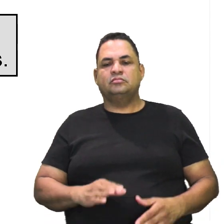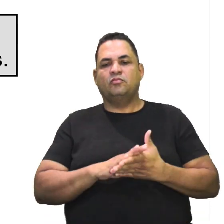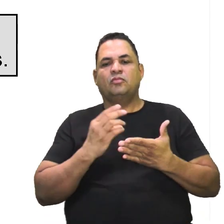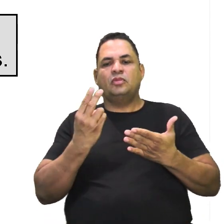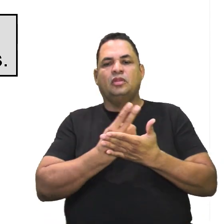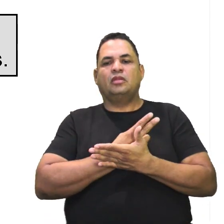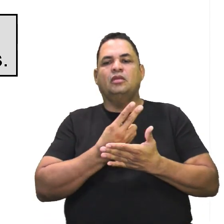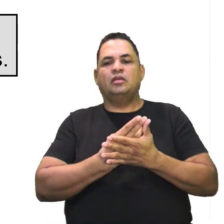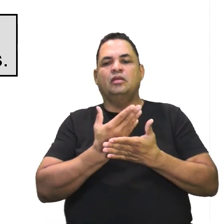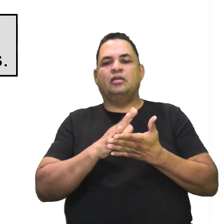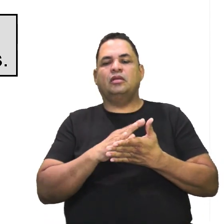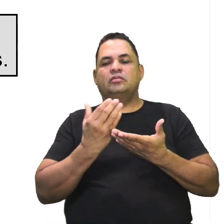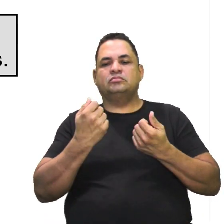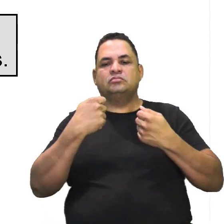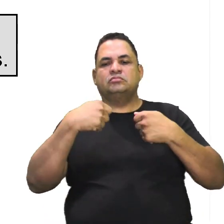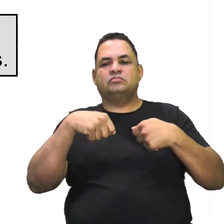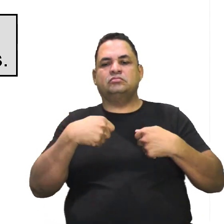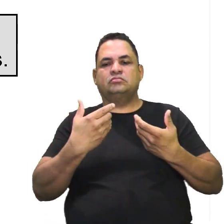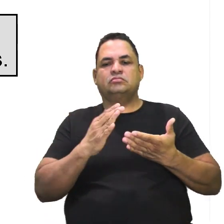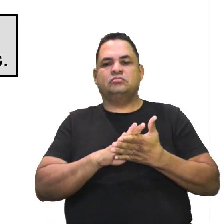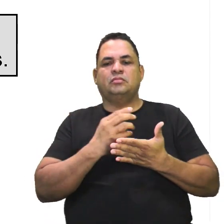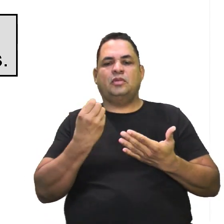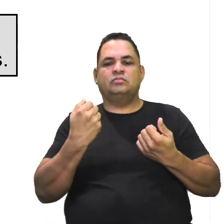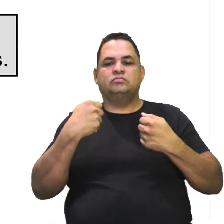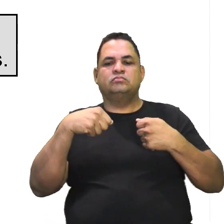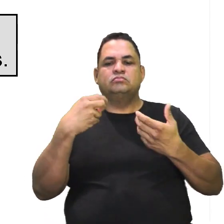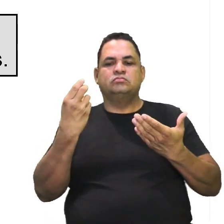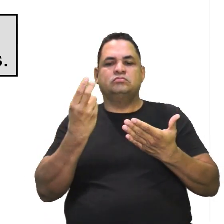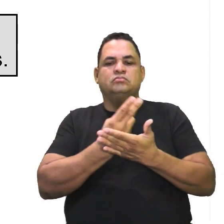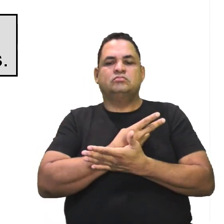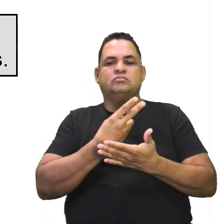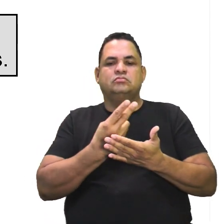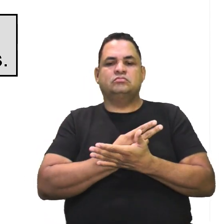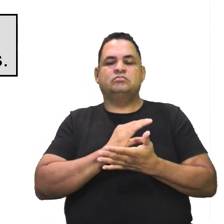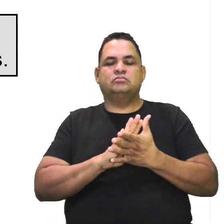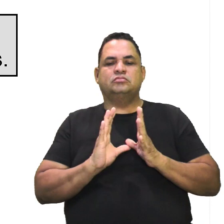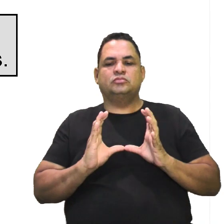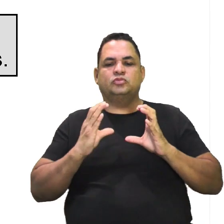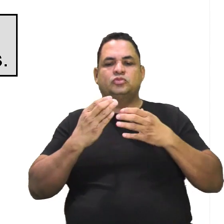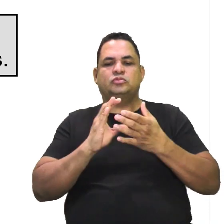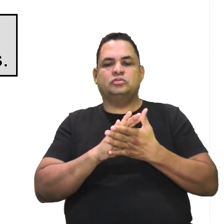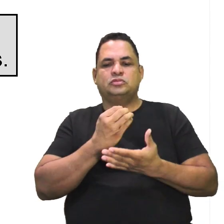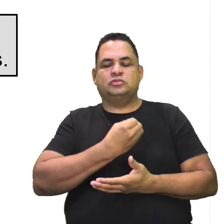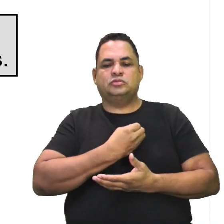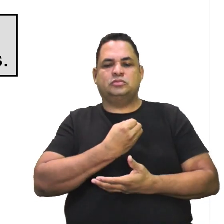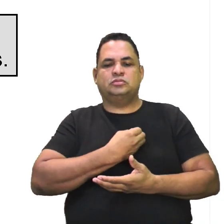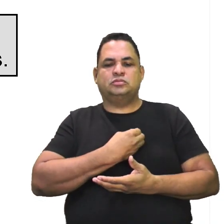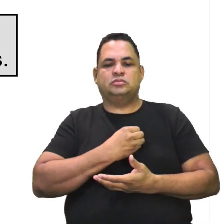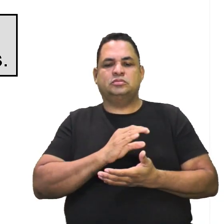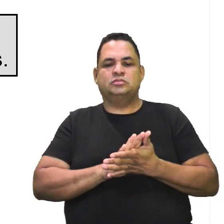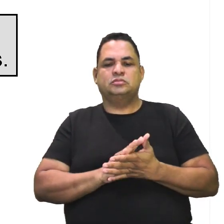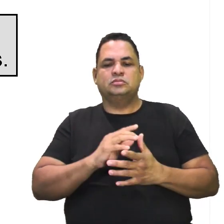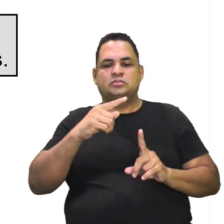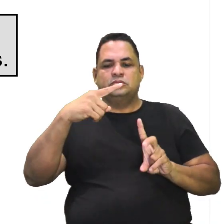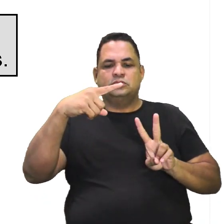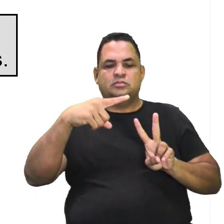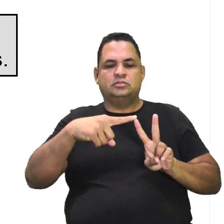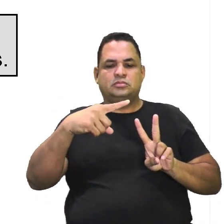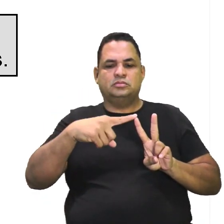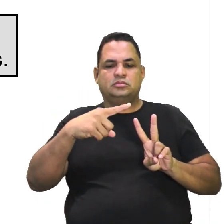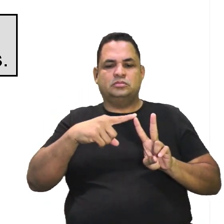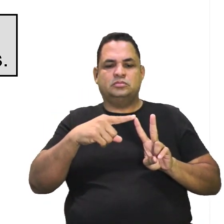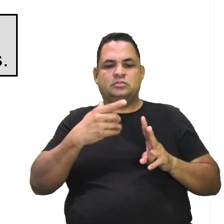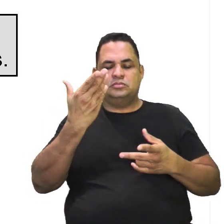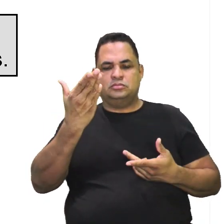padrão é aquele que identifica o possível erro, né? A margem de erro em um conjunto de dados. E simplesmente é a raiz quadrada